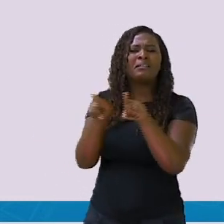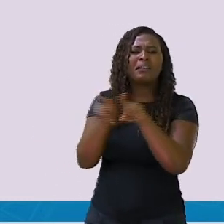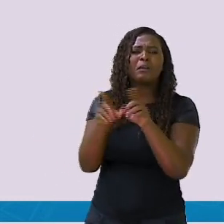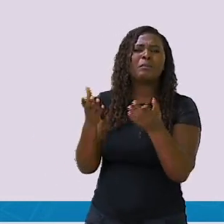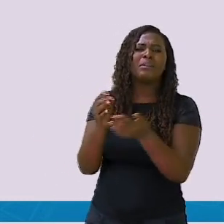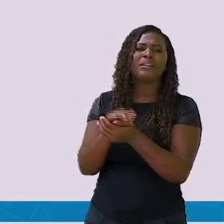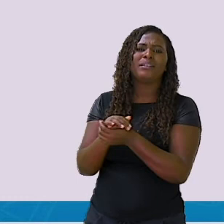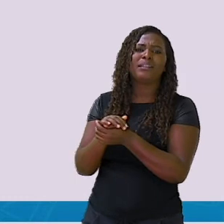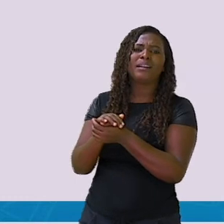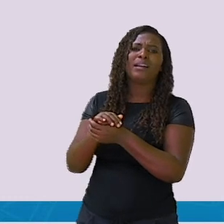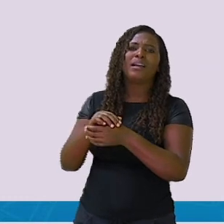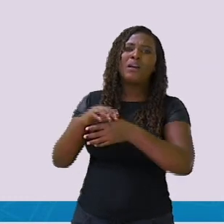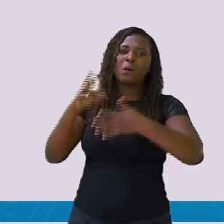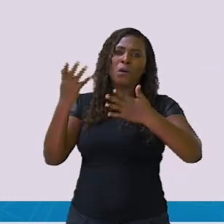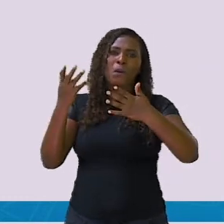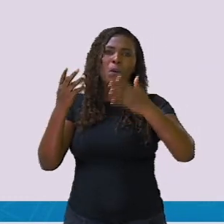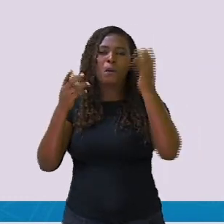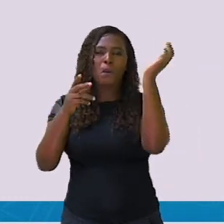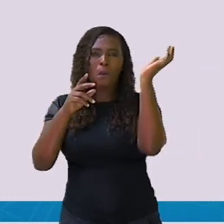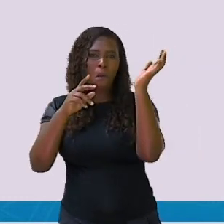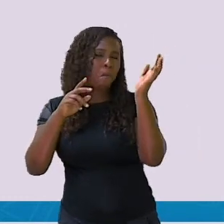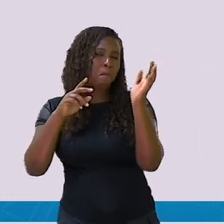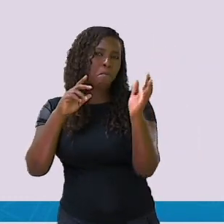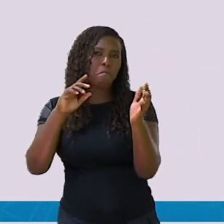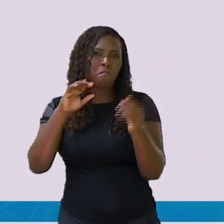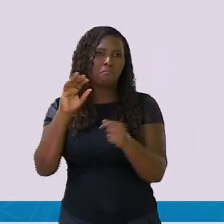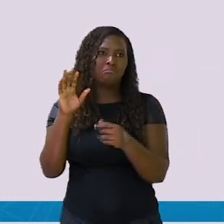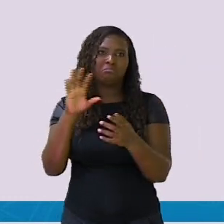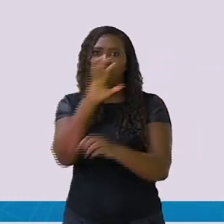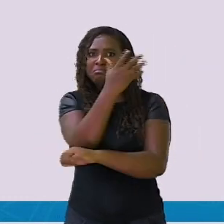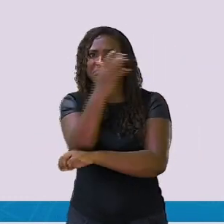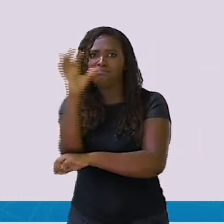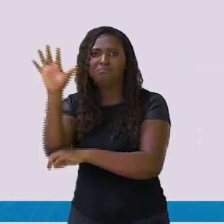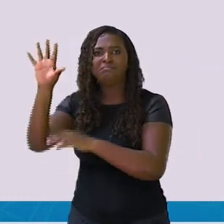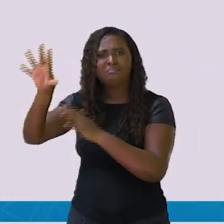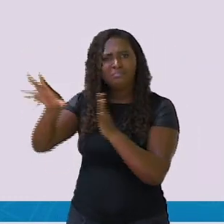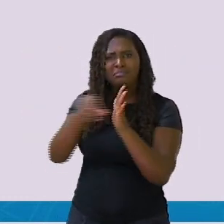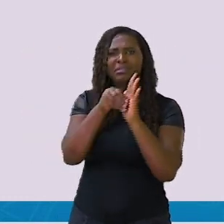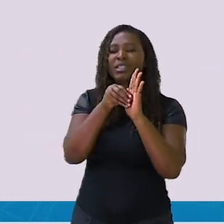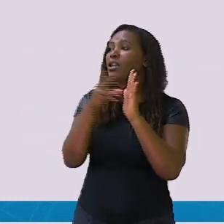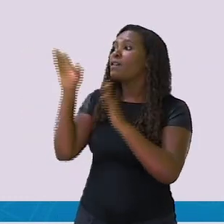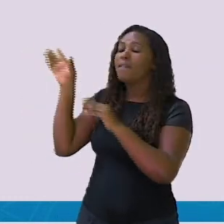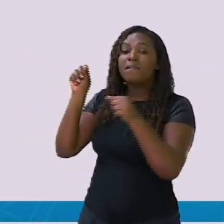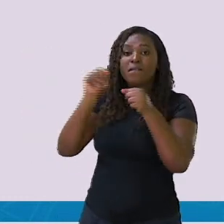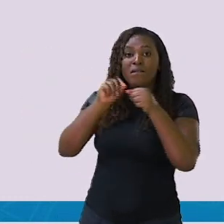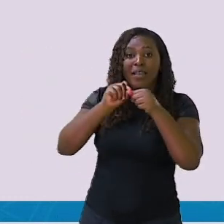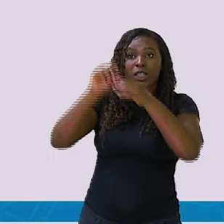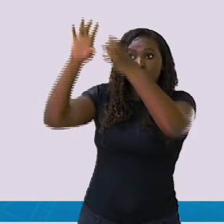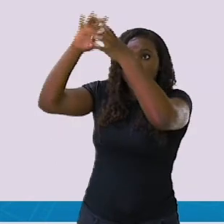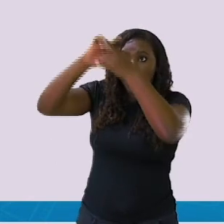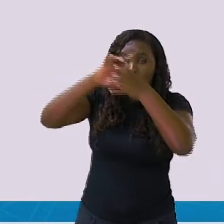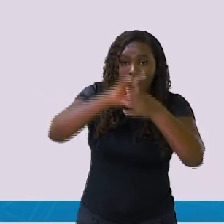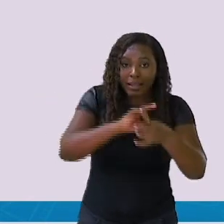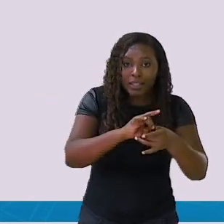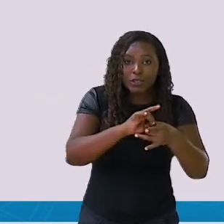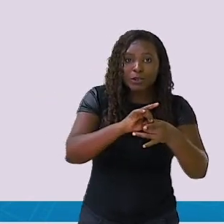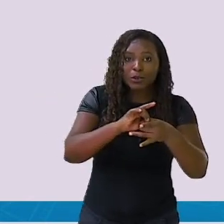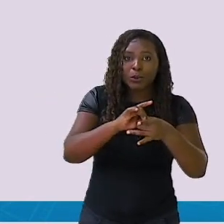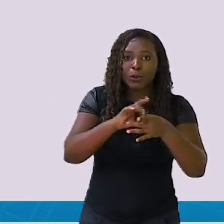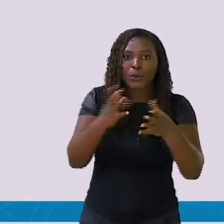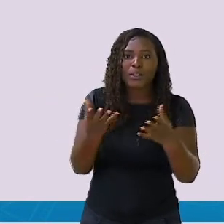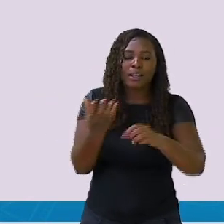as palavras são curtas, né? A gente não pôs texto grande, e ele conseguiu resumir ali tudo sobre as